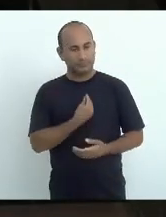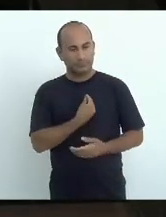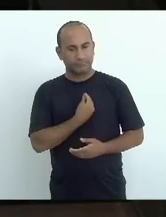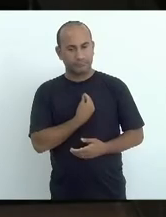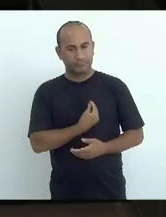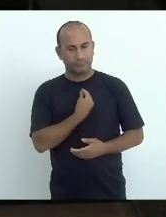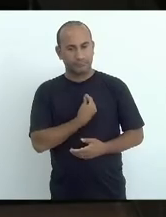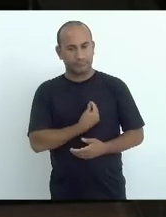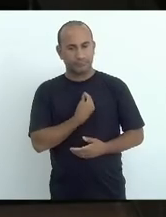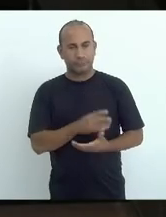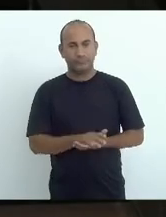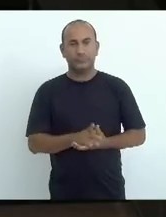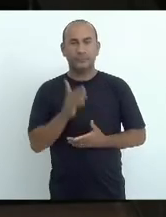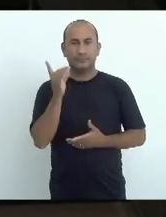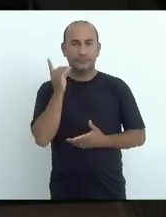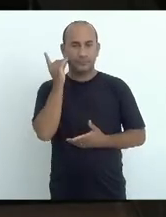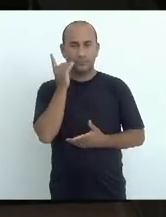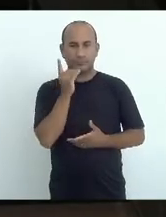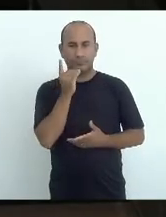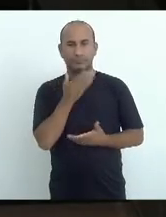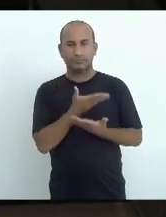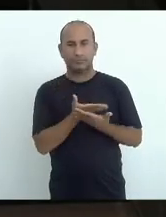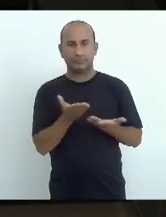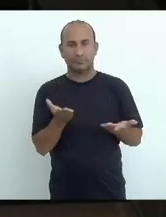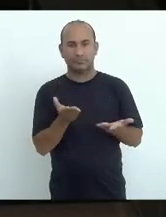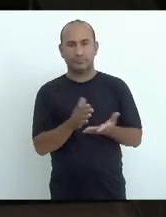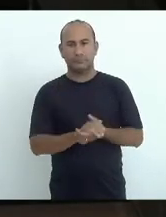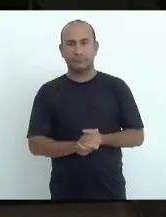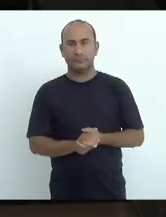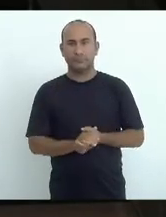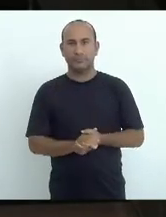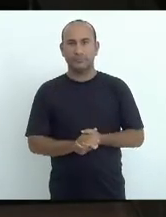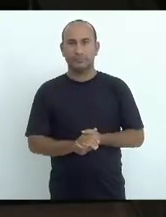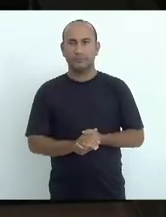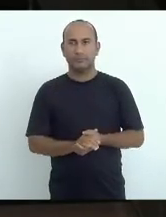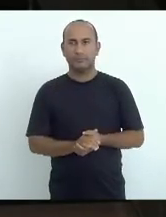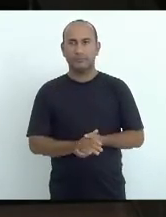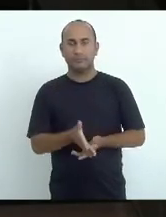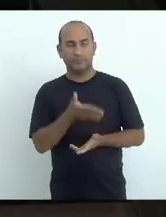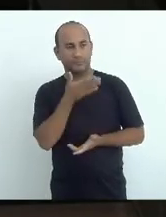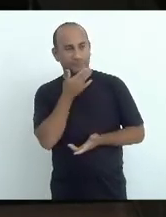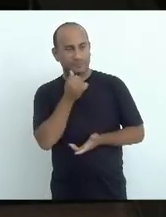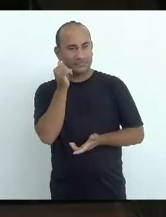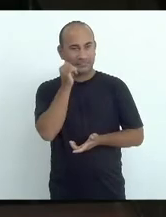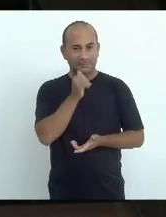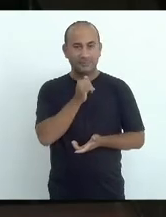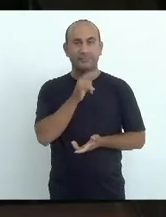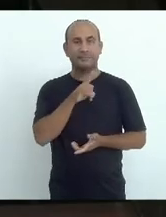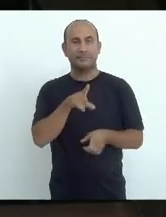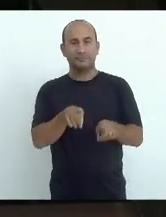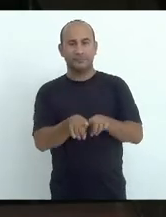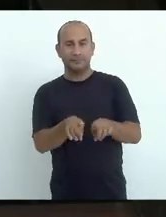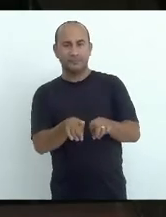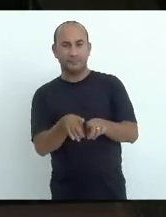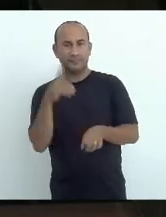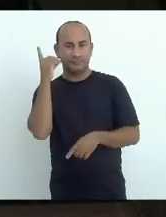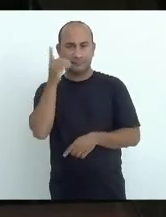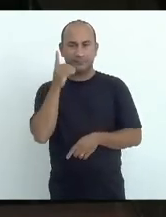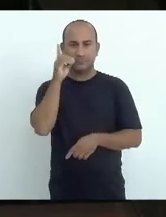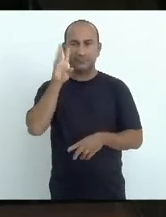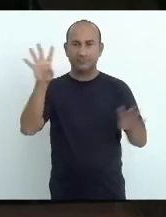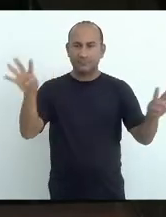presentes e deputadas, senhoras e senhores deputados que nos assistem